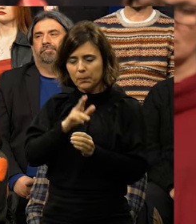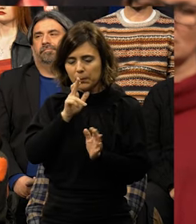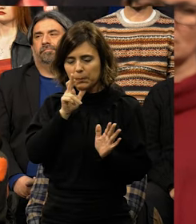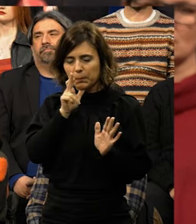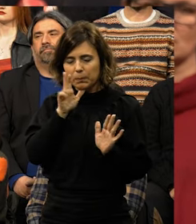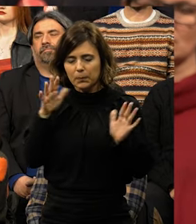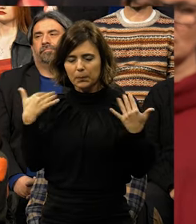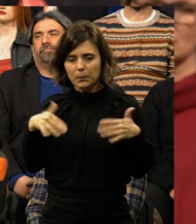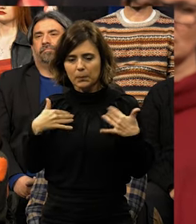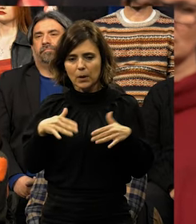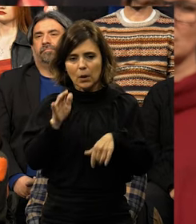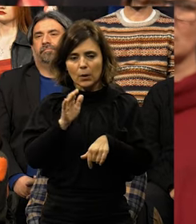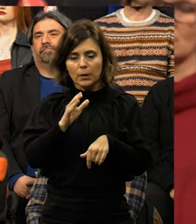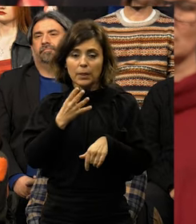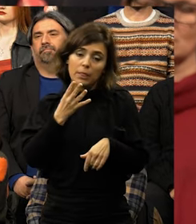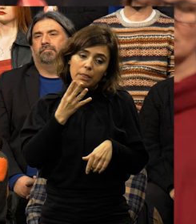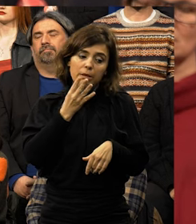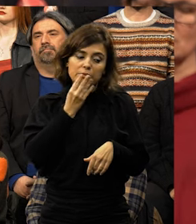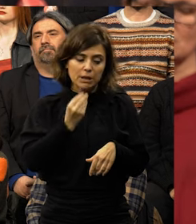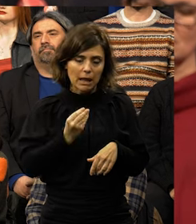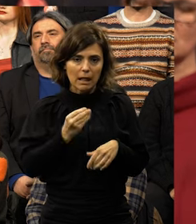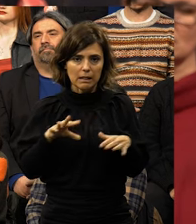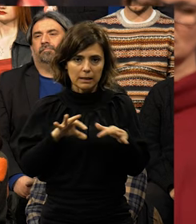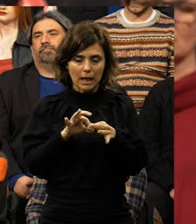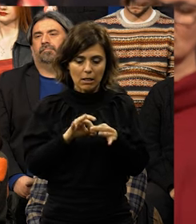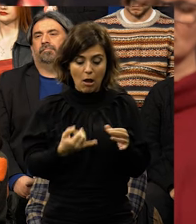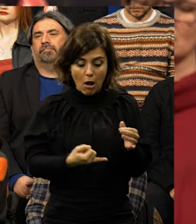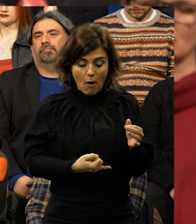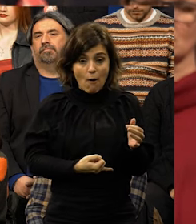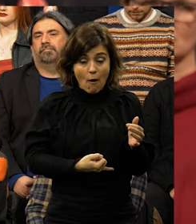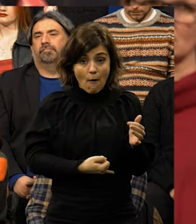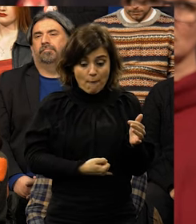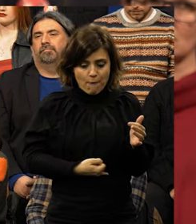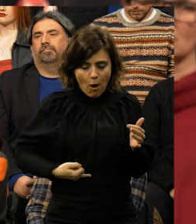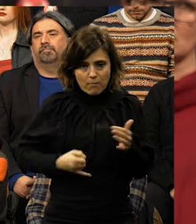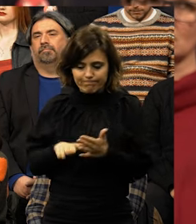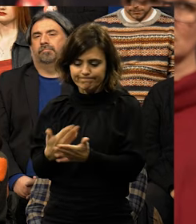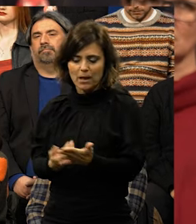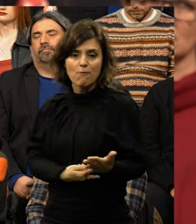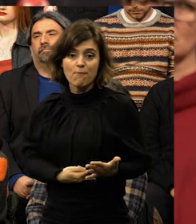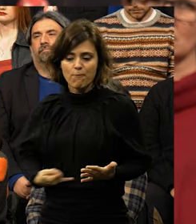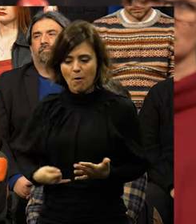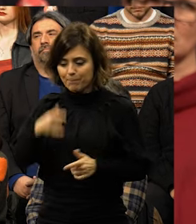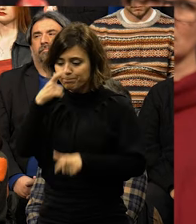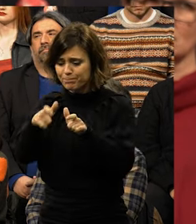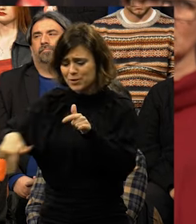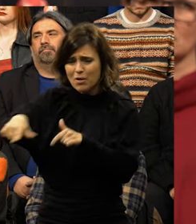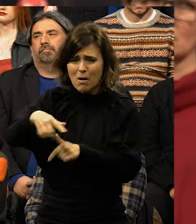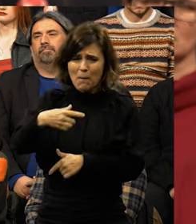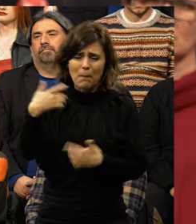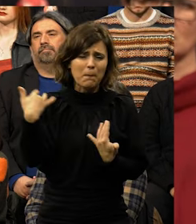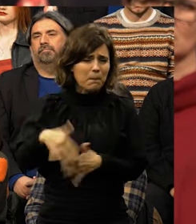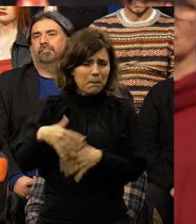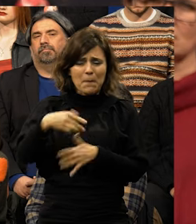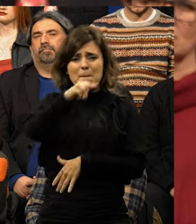Israel usaram a fome como arma de guerra milhares de palestinianos Famintos dirigiam-se